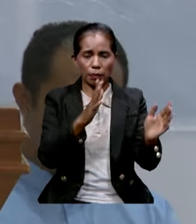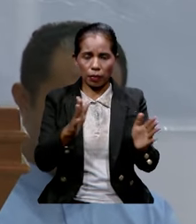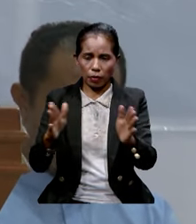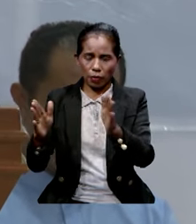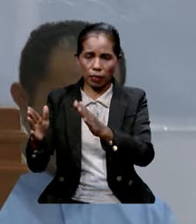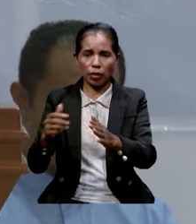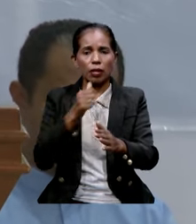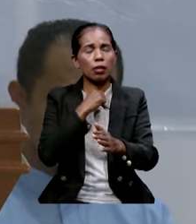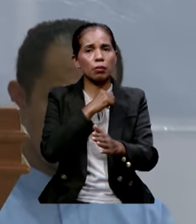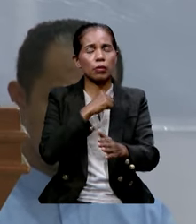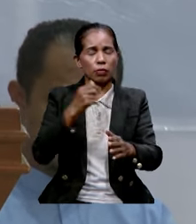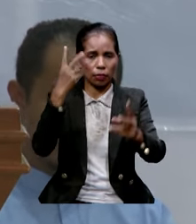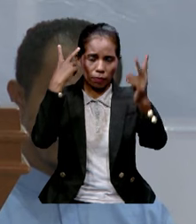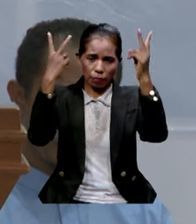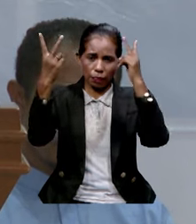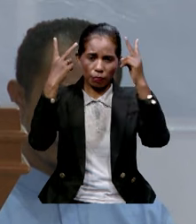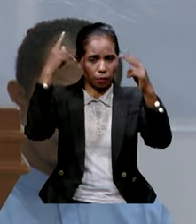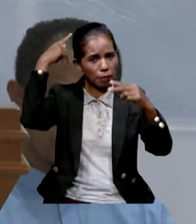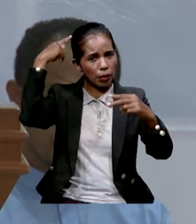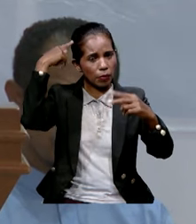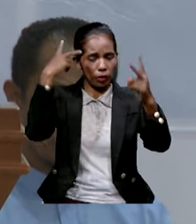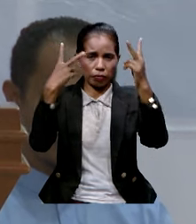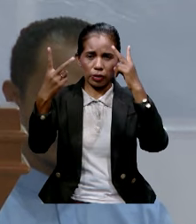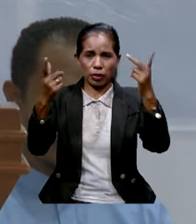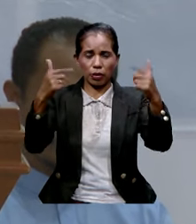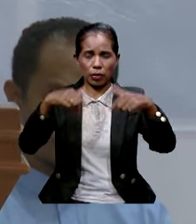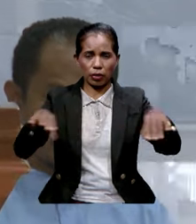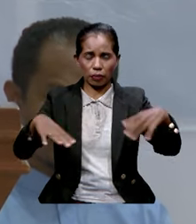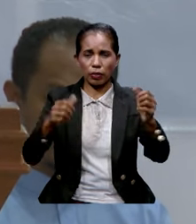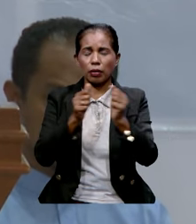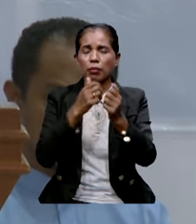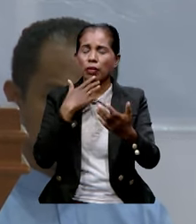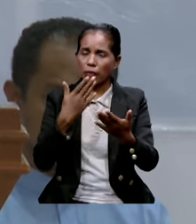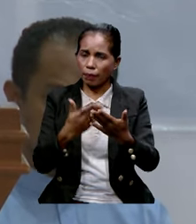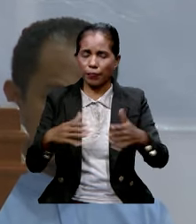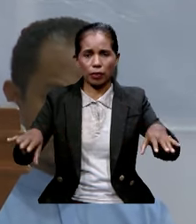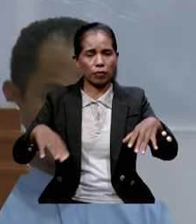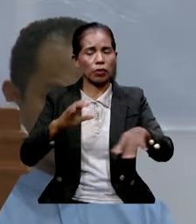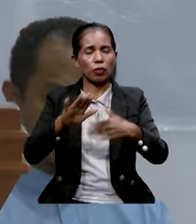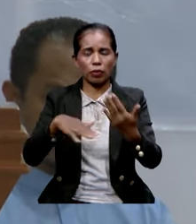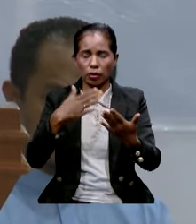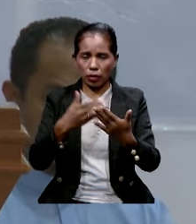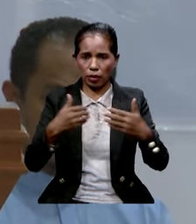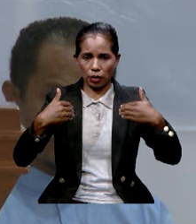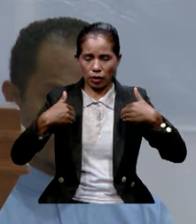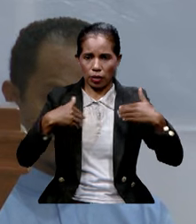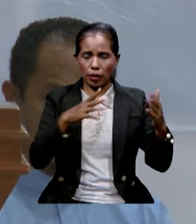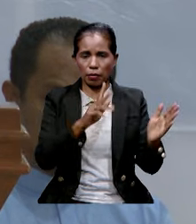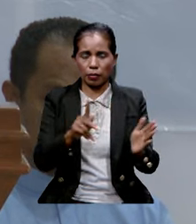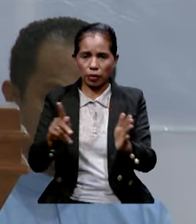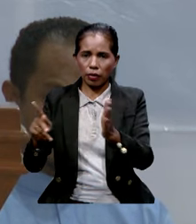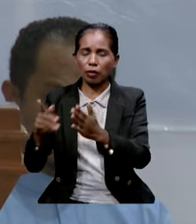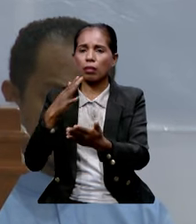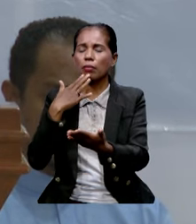nia visita Leu-se colaboração de Mediac Teves no esforço roto e a preparação